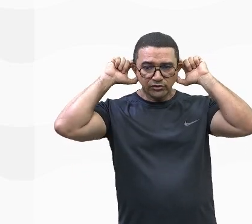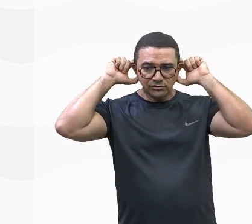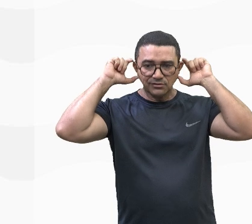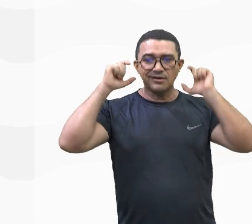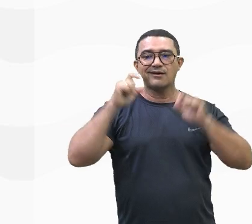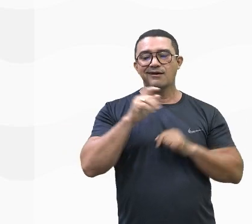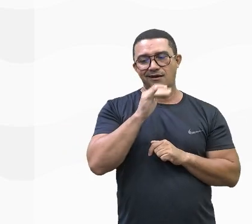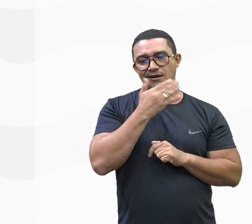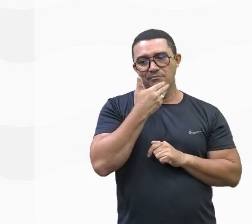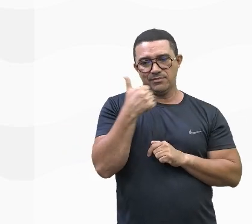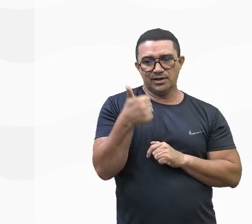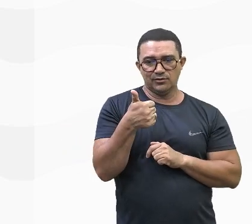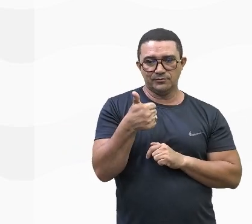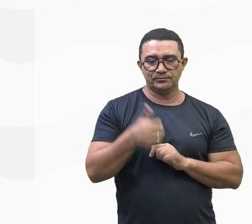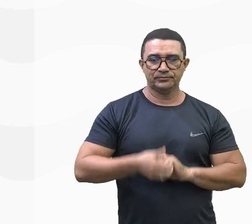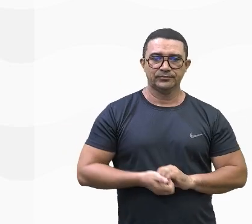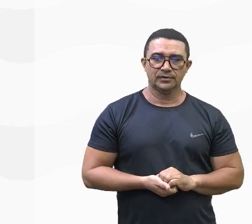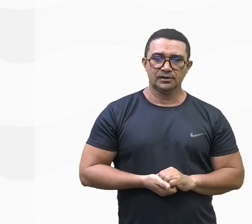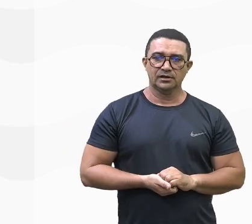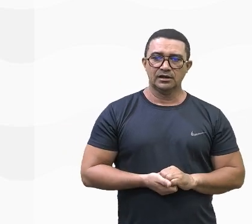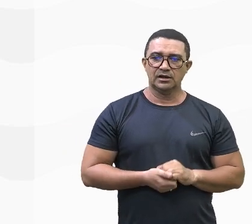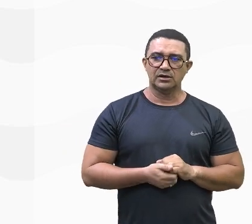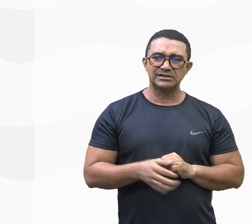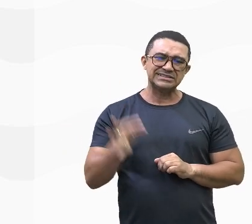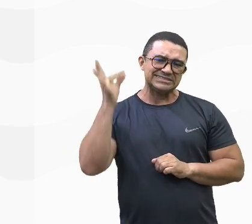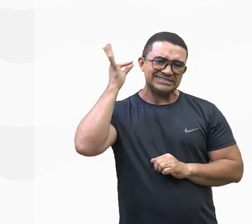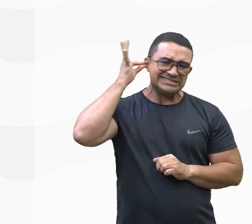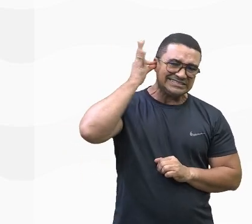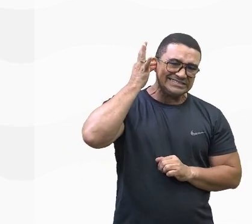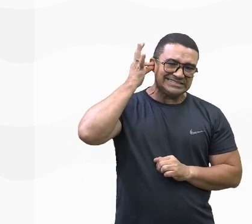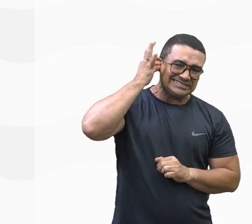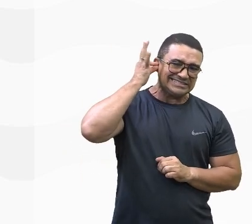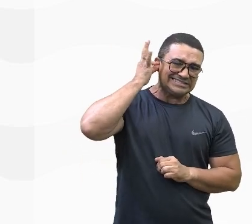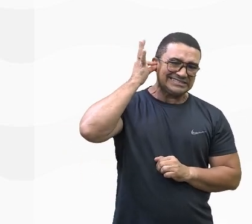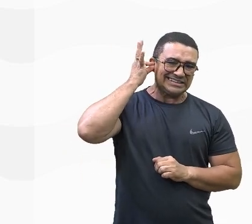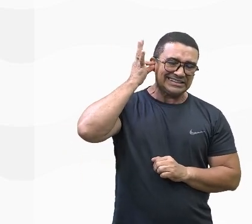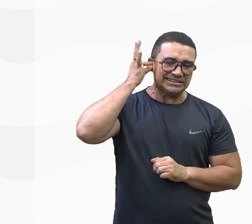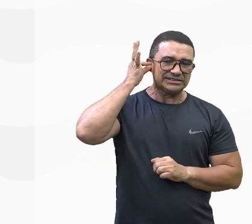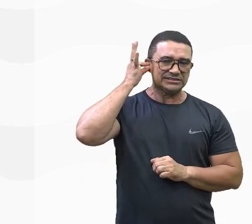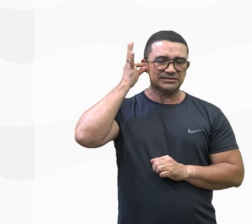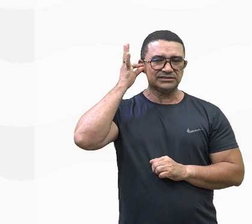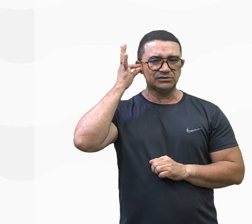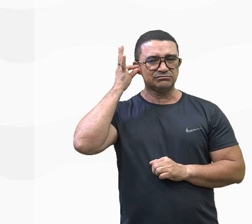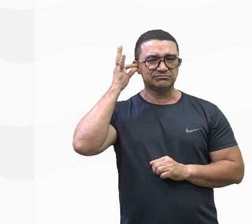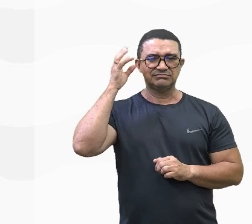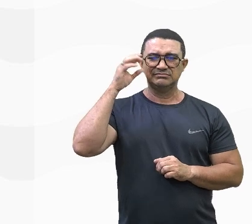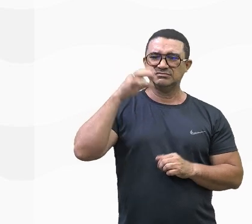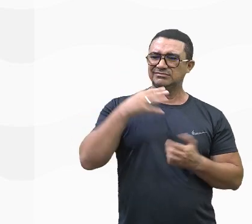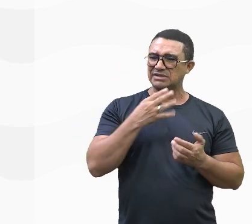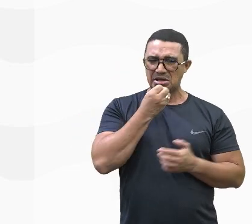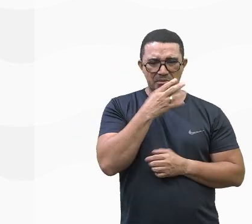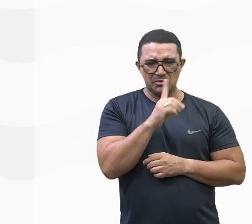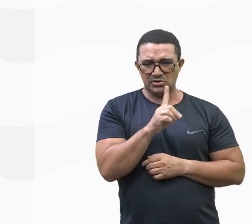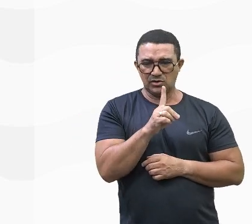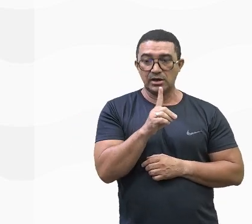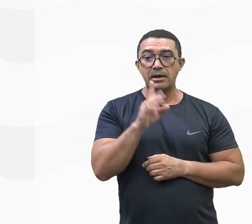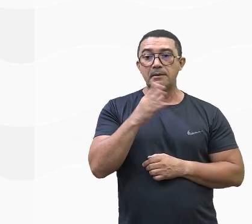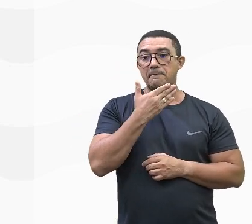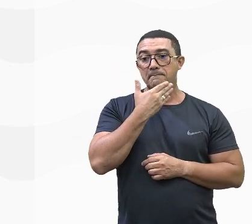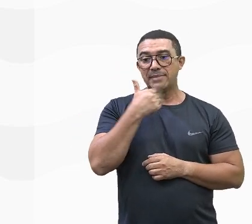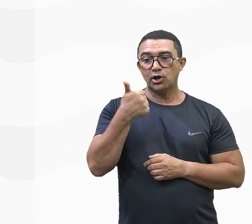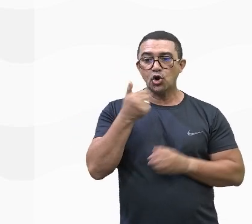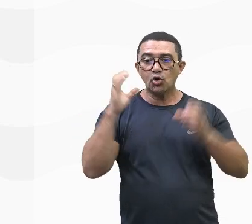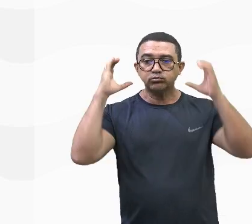de som, melhor. Então, aqueles que penetram o ouvido, vai ficar lá no ouvido médio, não é bom, é melhor aquele externo, né?